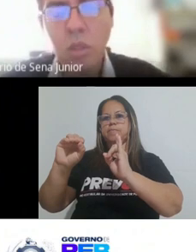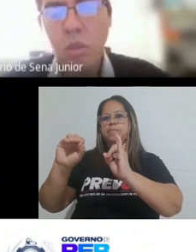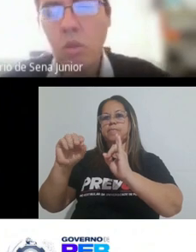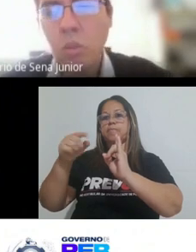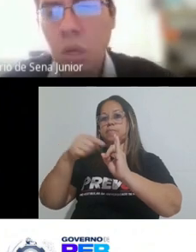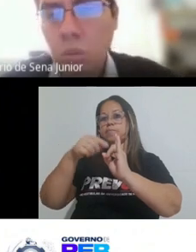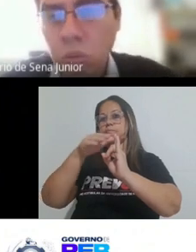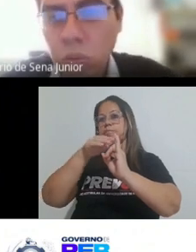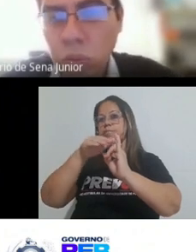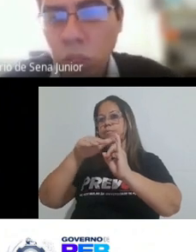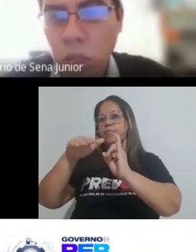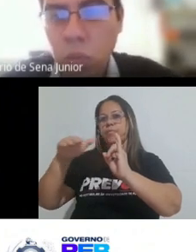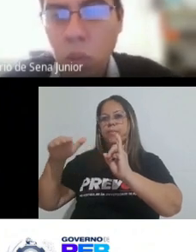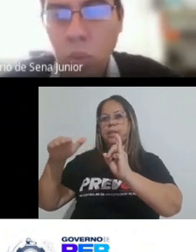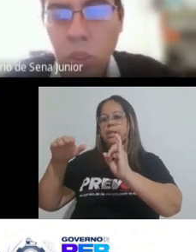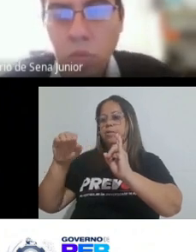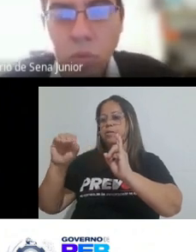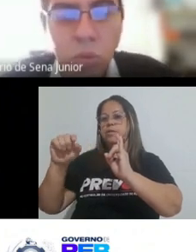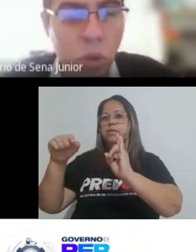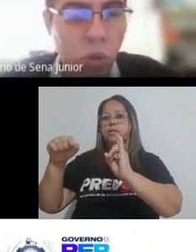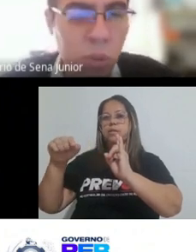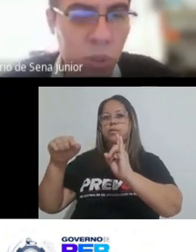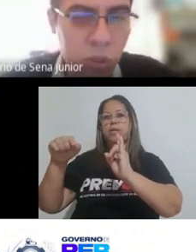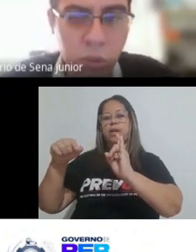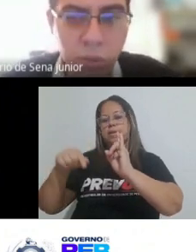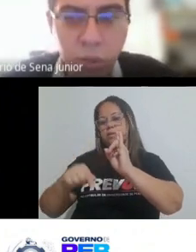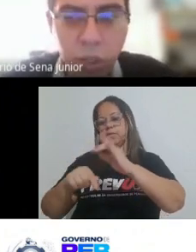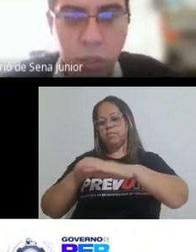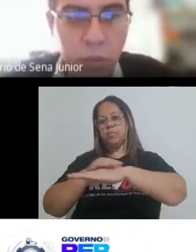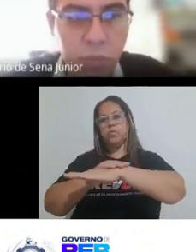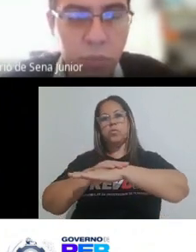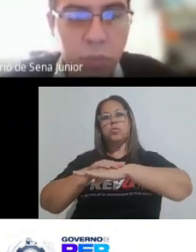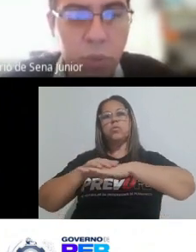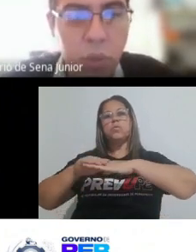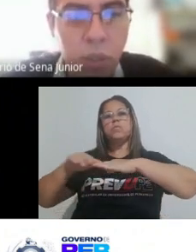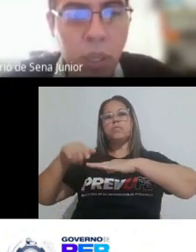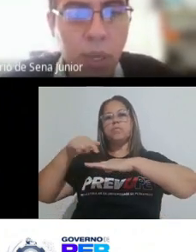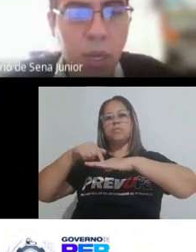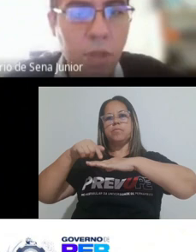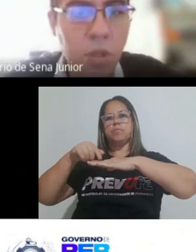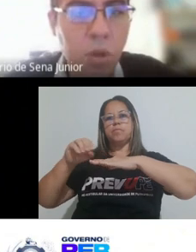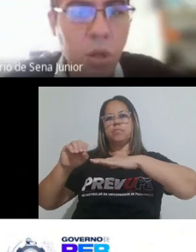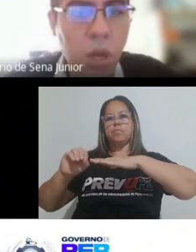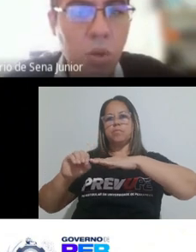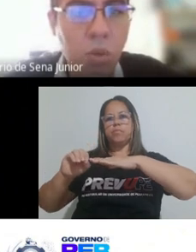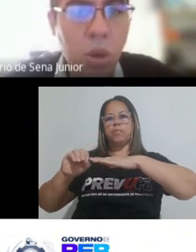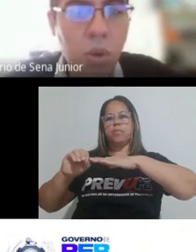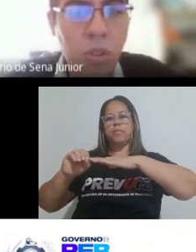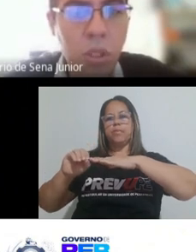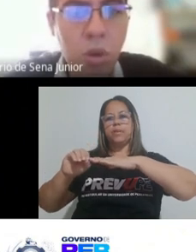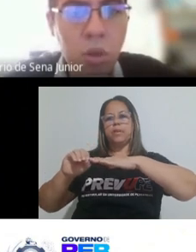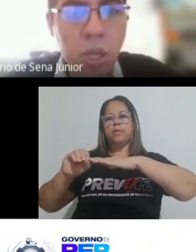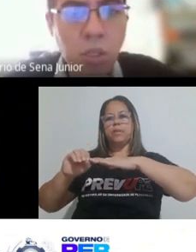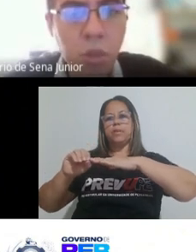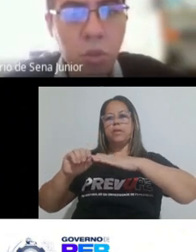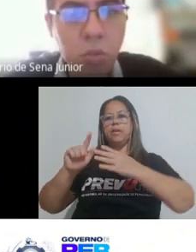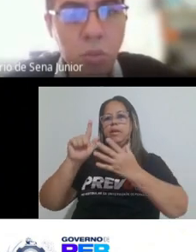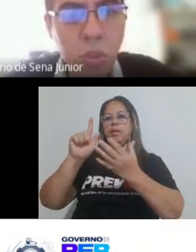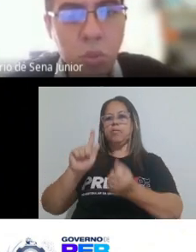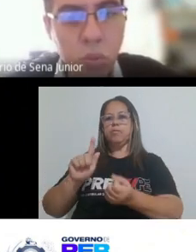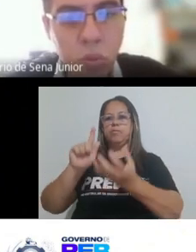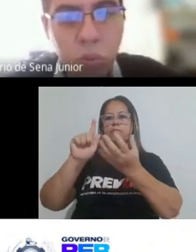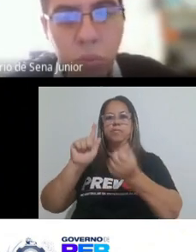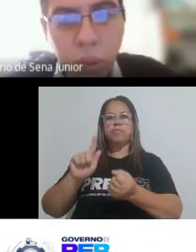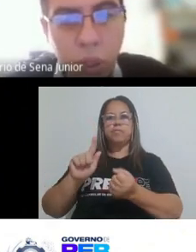onde tomamos o zero ao nível do solo, para a nossa conveniência. E a gravidade local é igual a G, igual a 10 metros